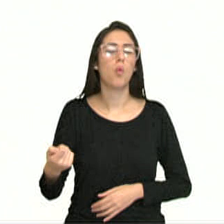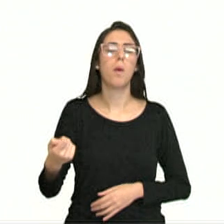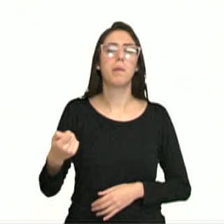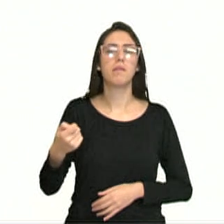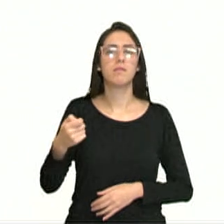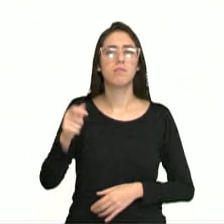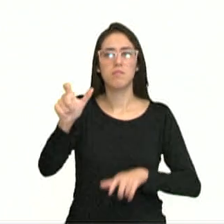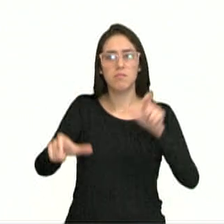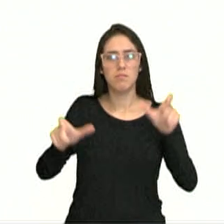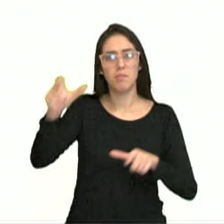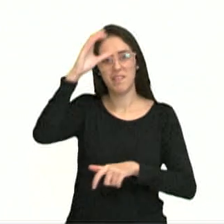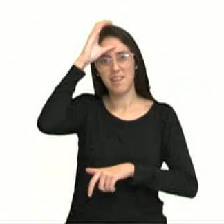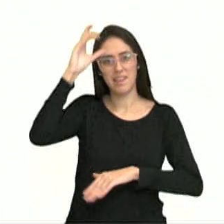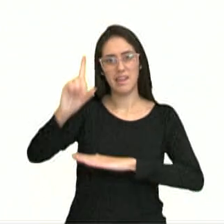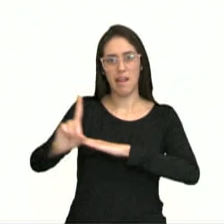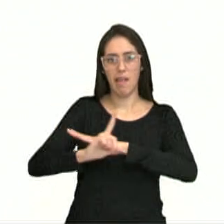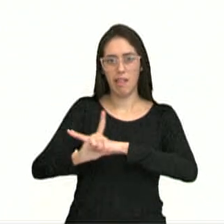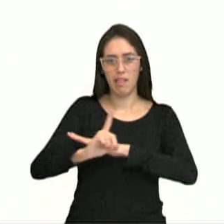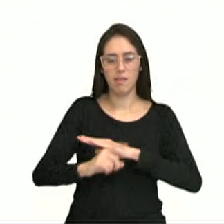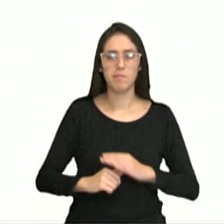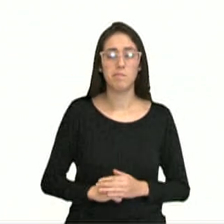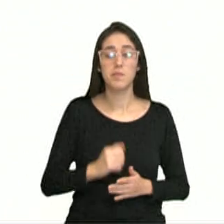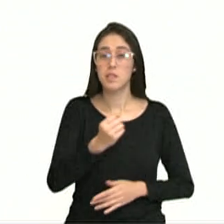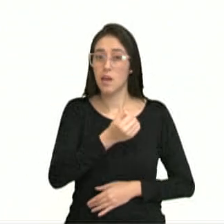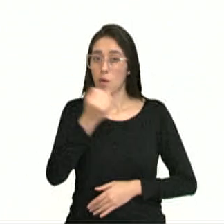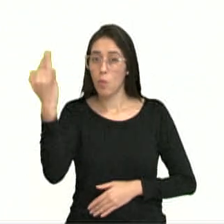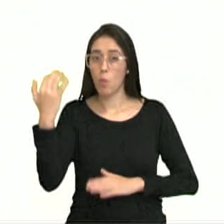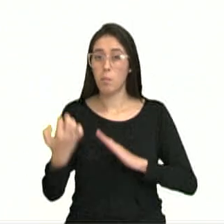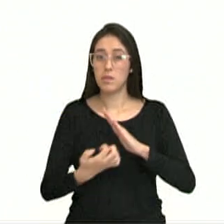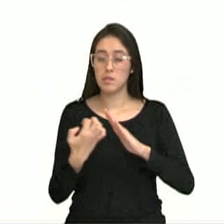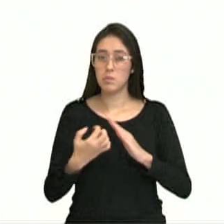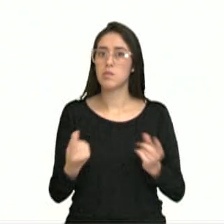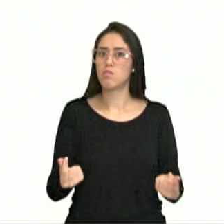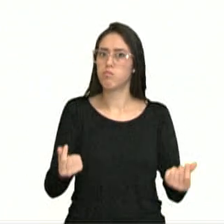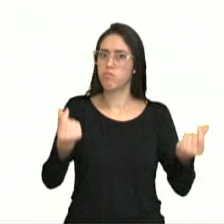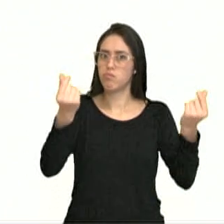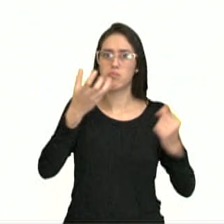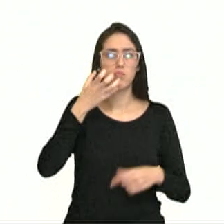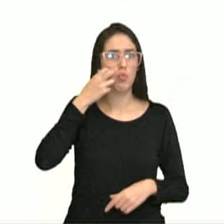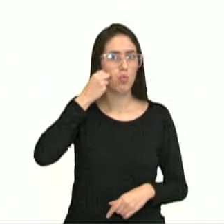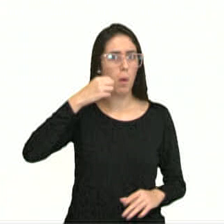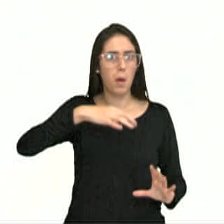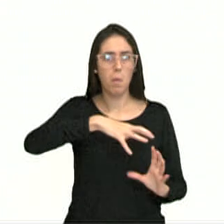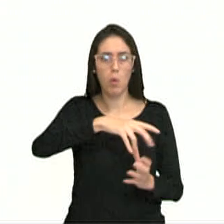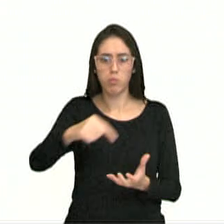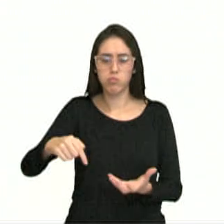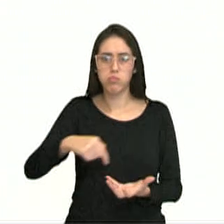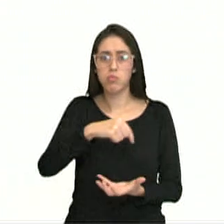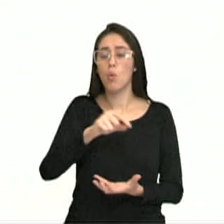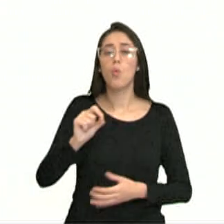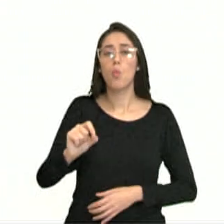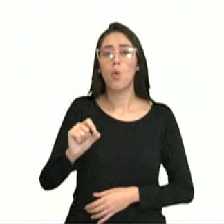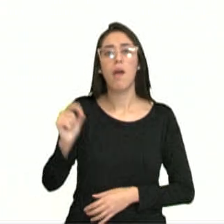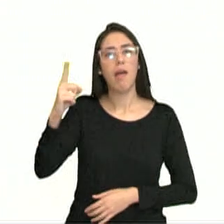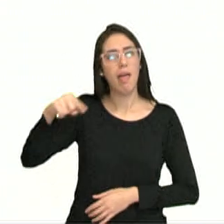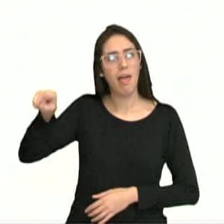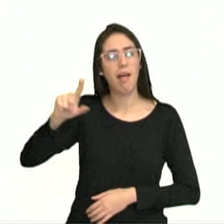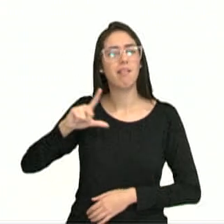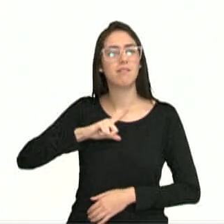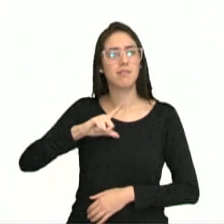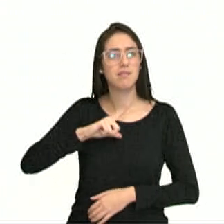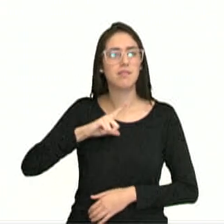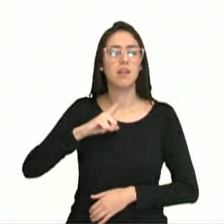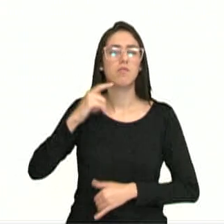potenciais clientes. Algumas das empresas mais valiosas e lucrativas do mundo são detentoras de uma